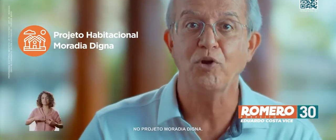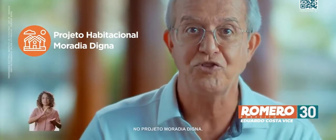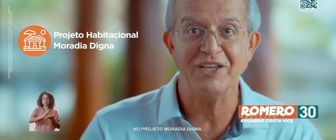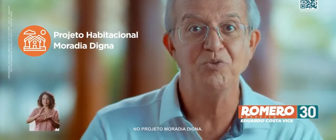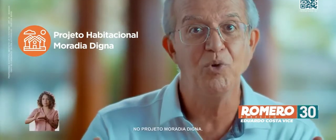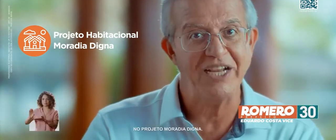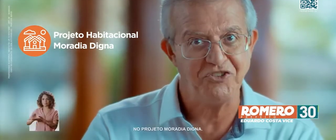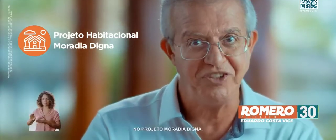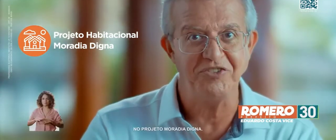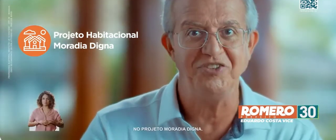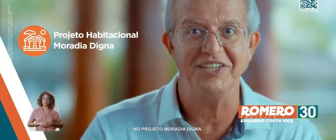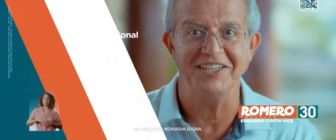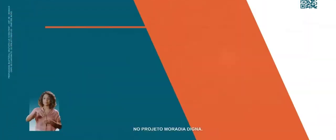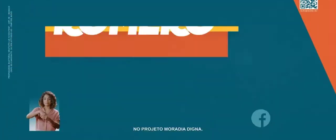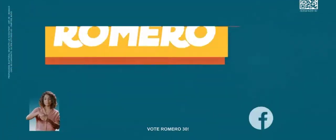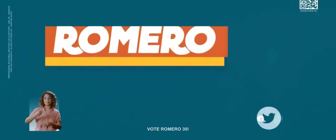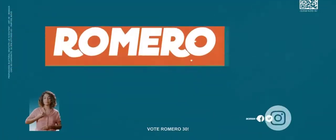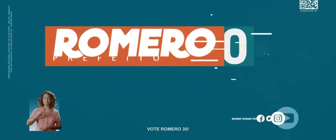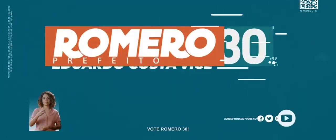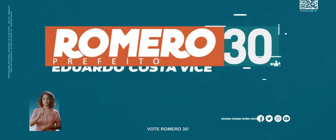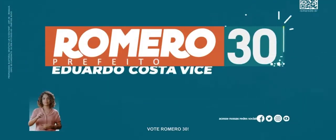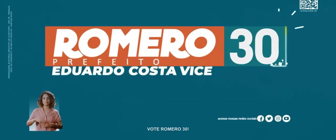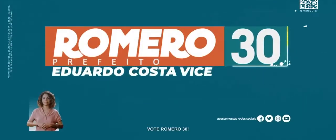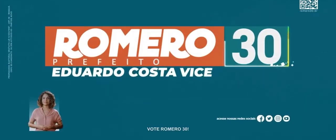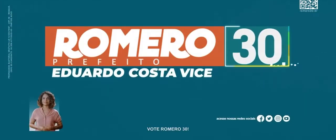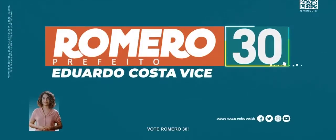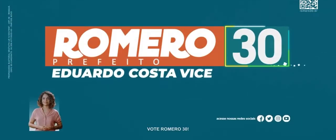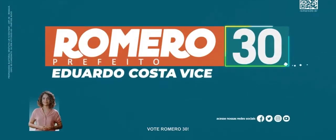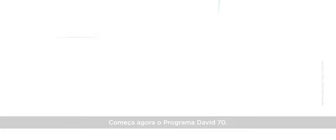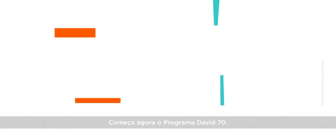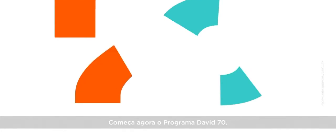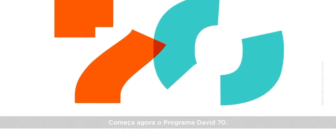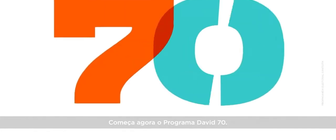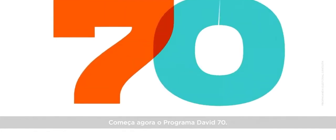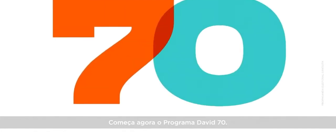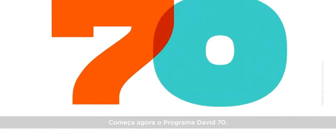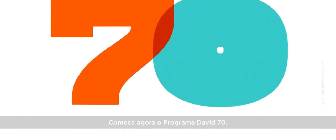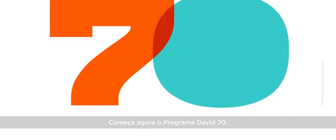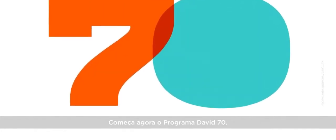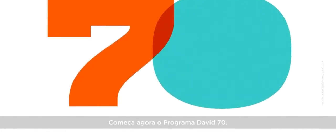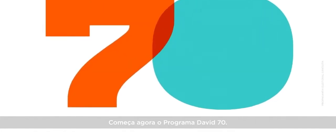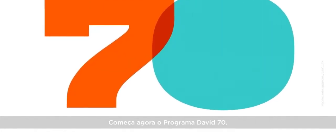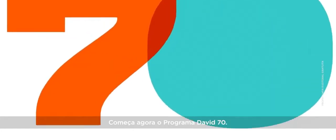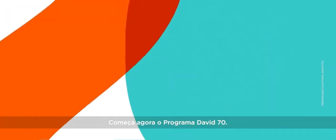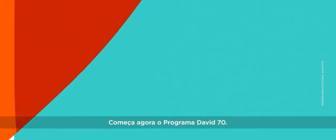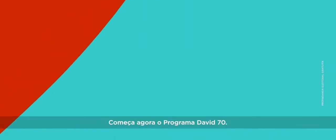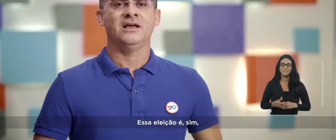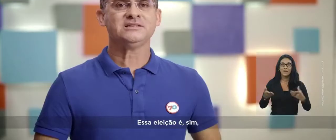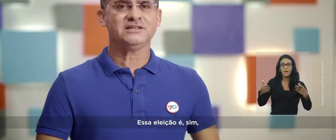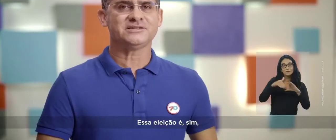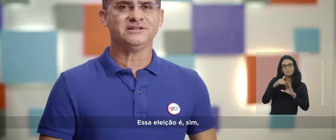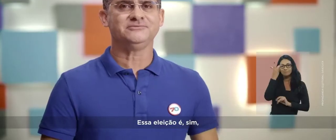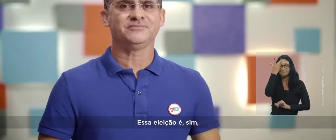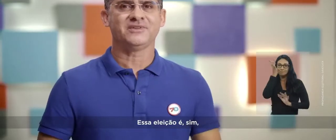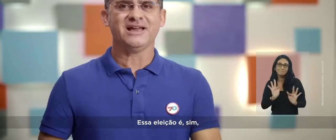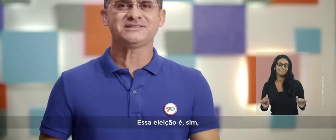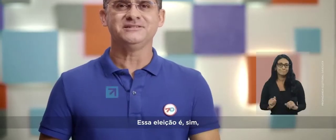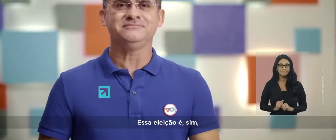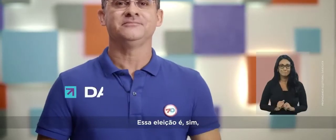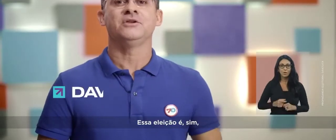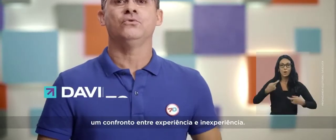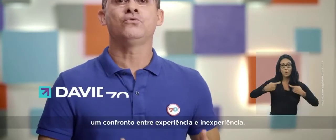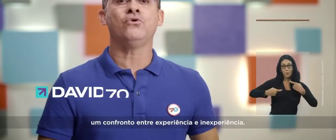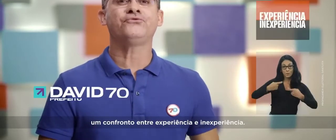no projeto Moradia Digna. Vote Romero 30. Começa agora o programa Davi 70. Essa eleição é,